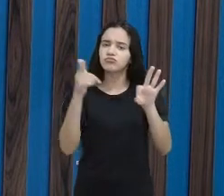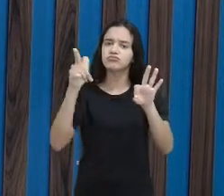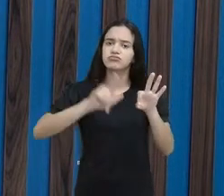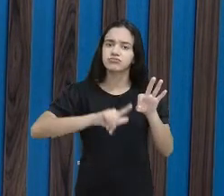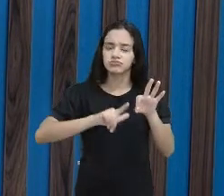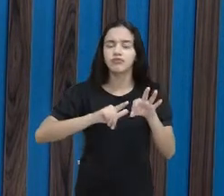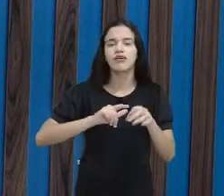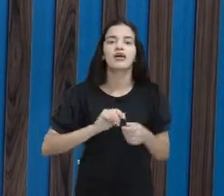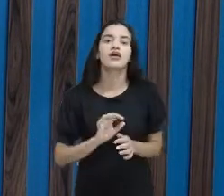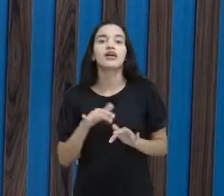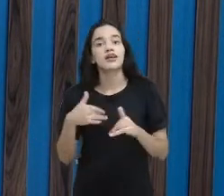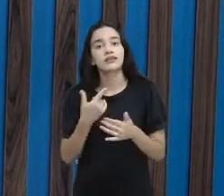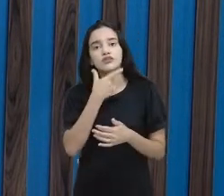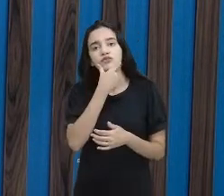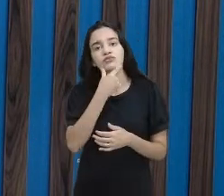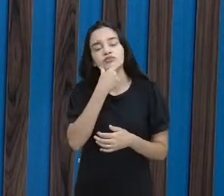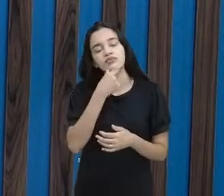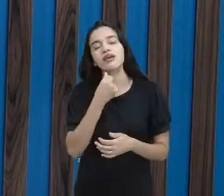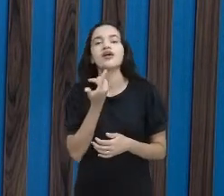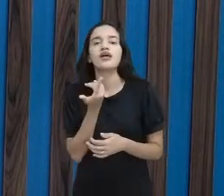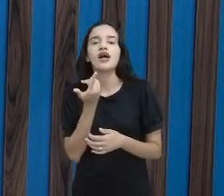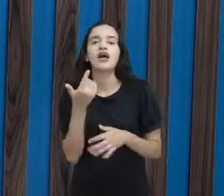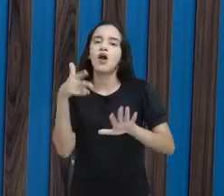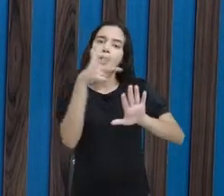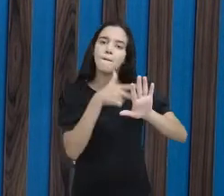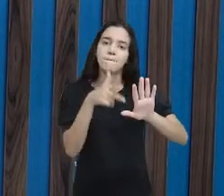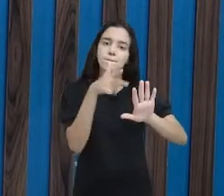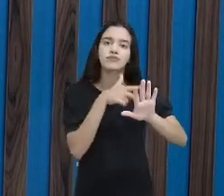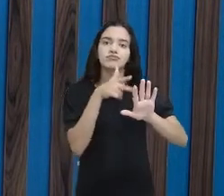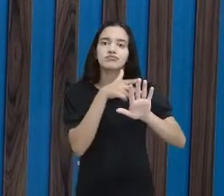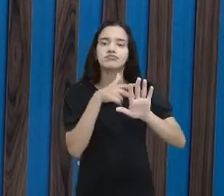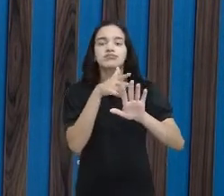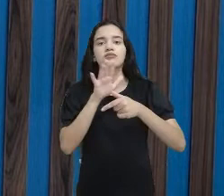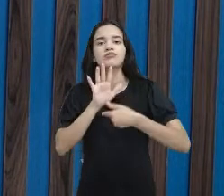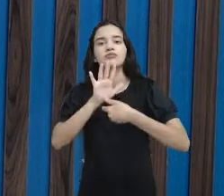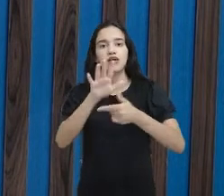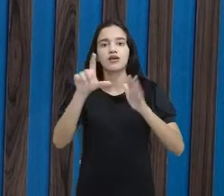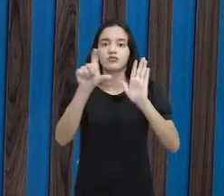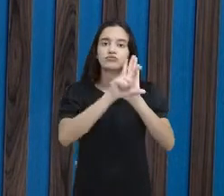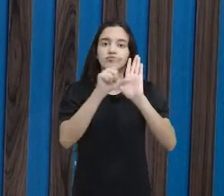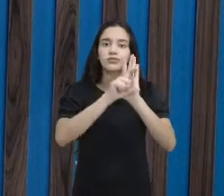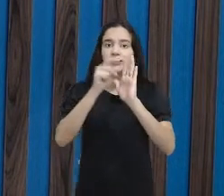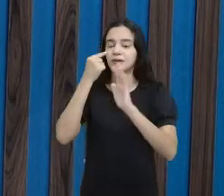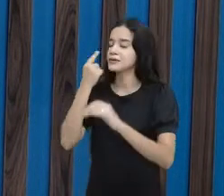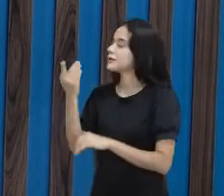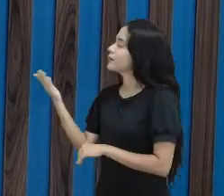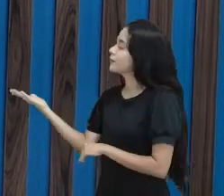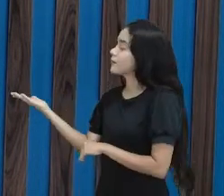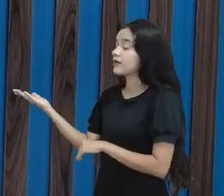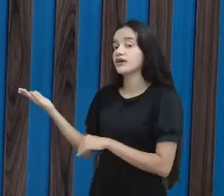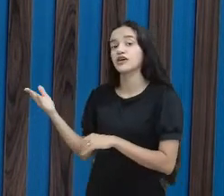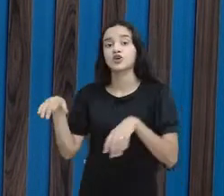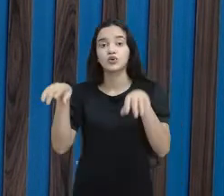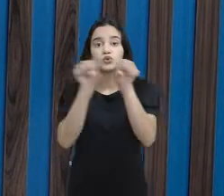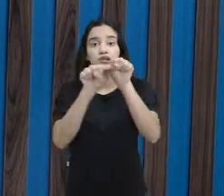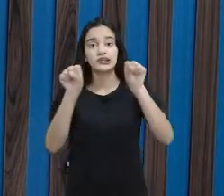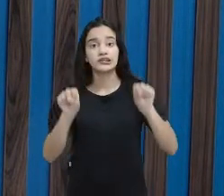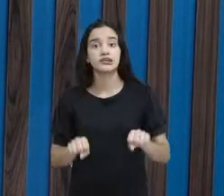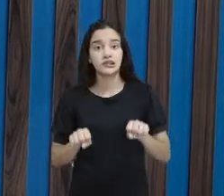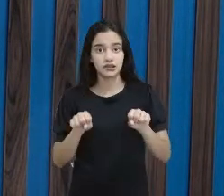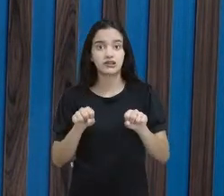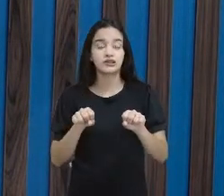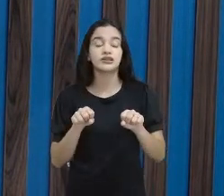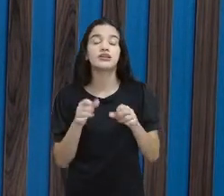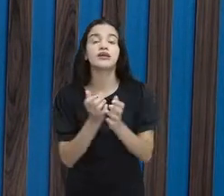lá. Então o Deivinho já colocou aqui também os dois QR Codes, né? Para cada sistema operacional aí do